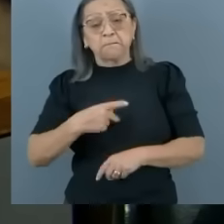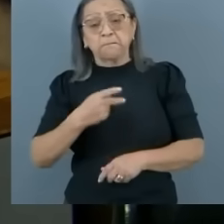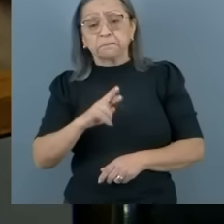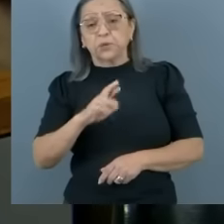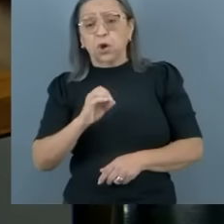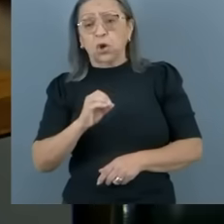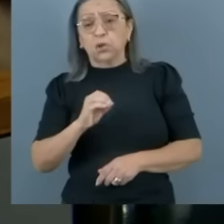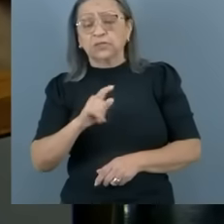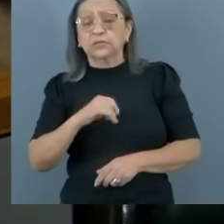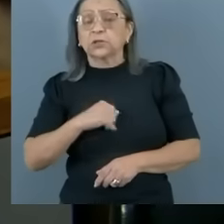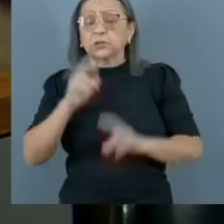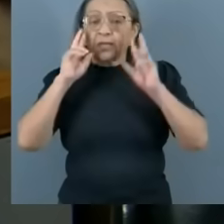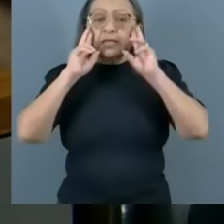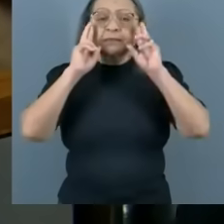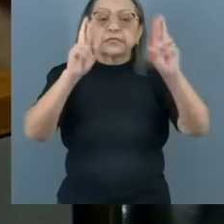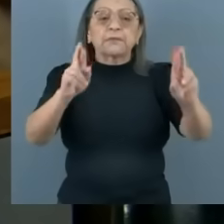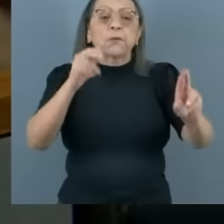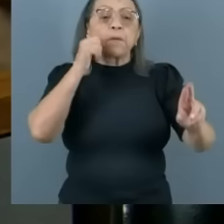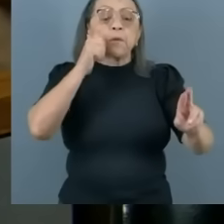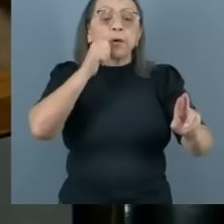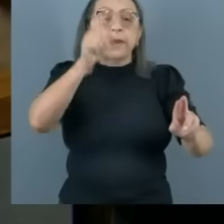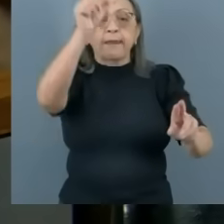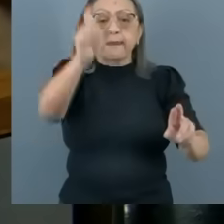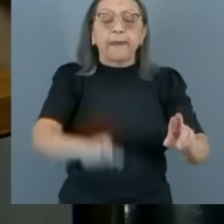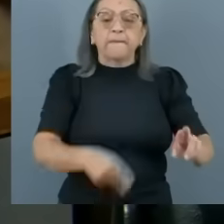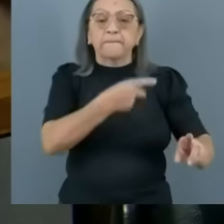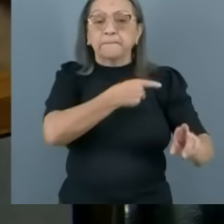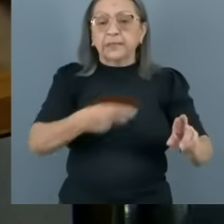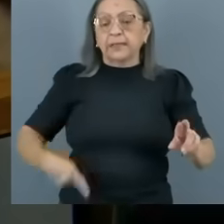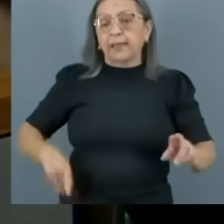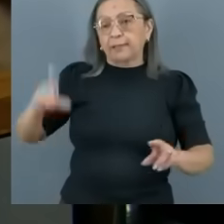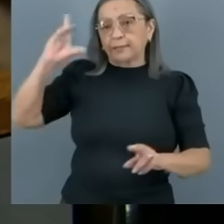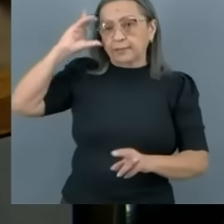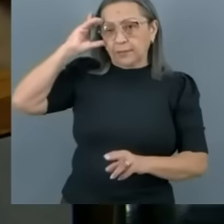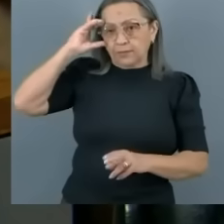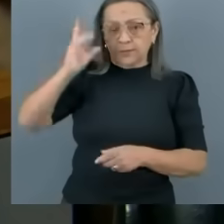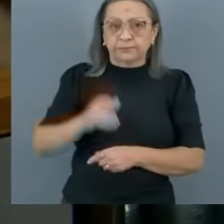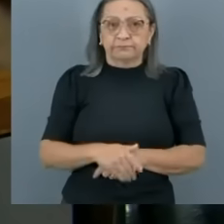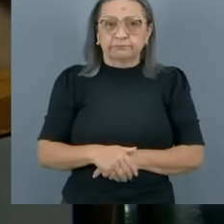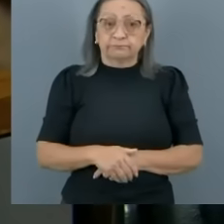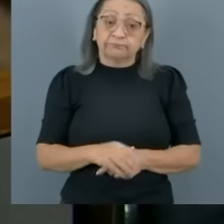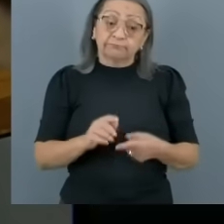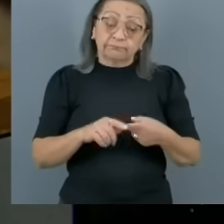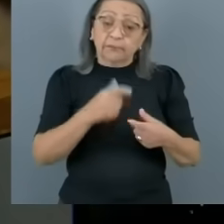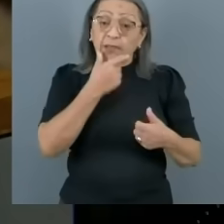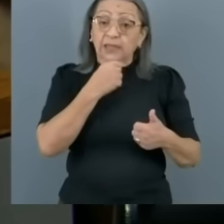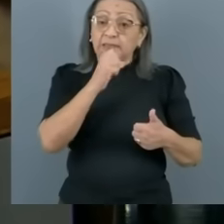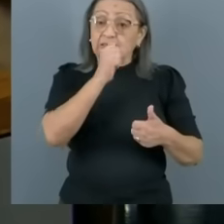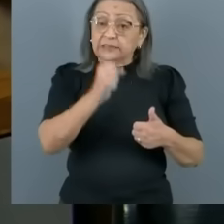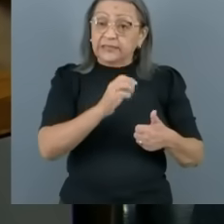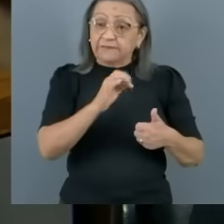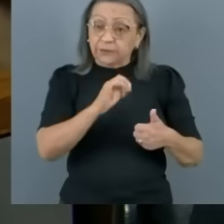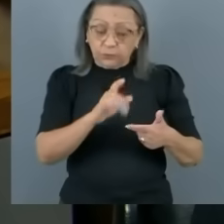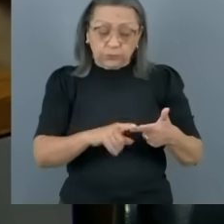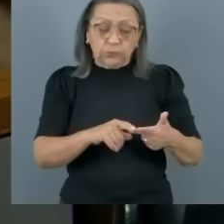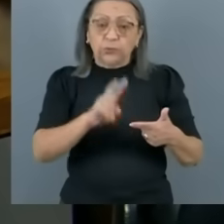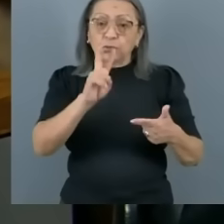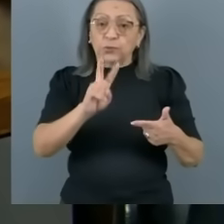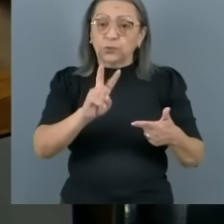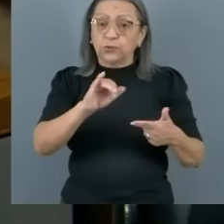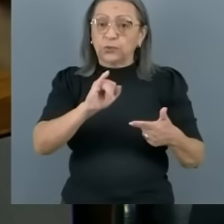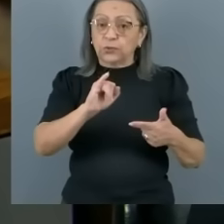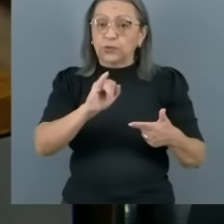a presidenta Dilma, presos, o senhor Stefanuto, o senhor Virgílio, o senhor